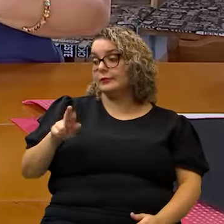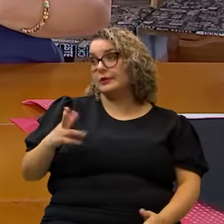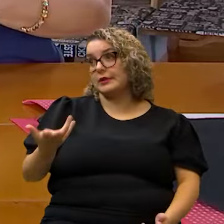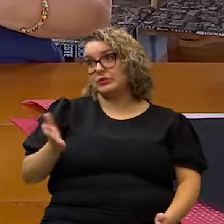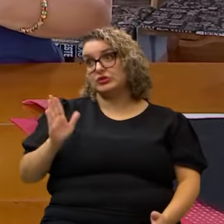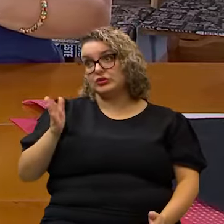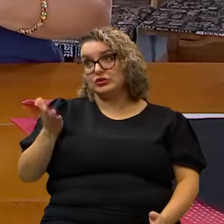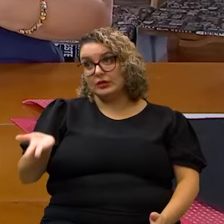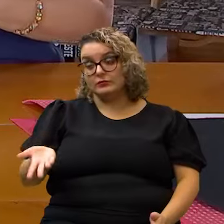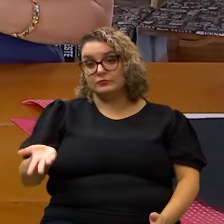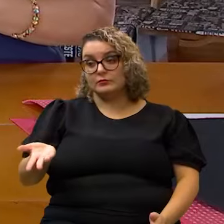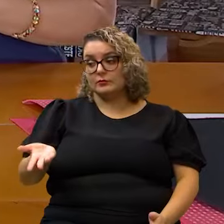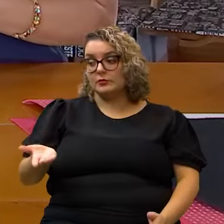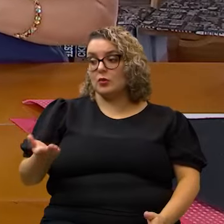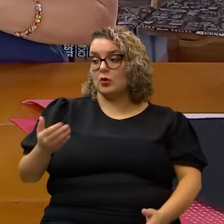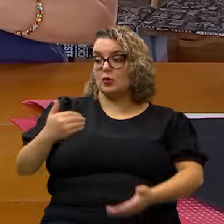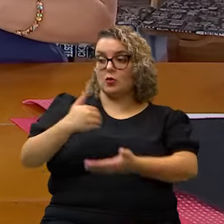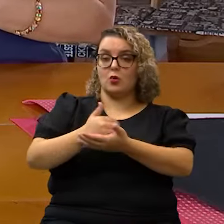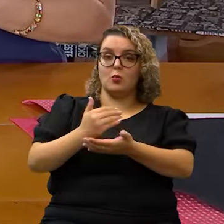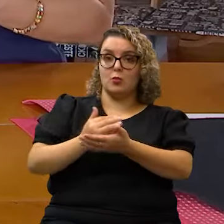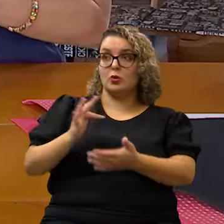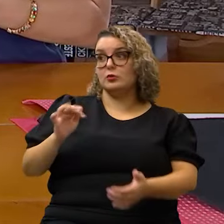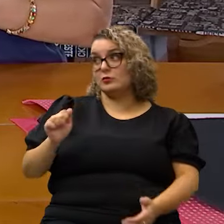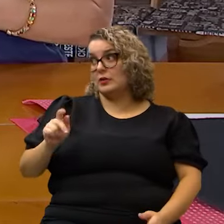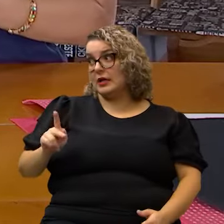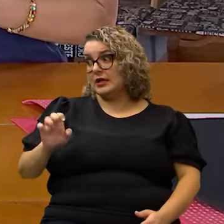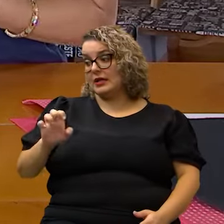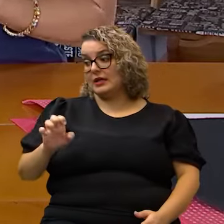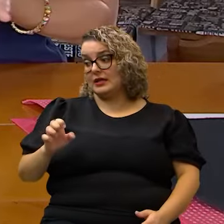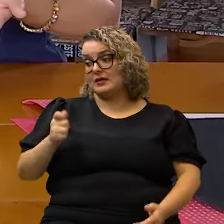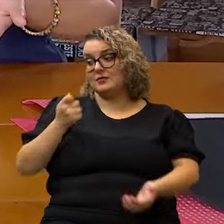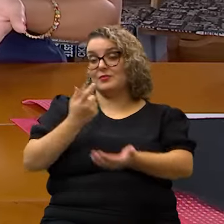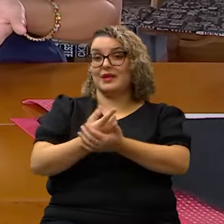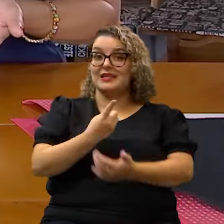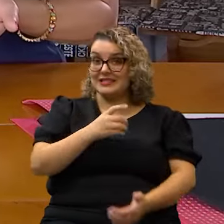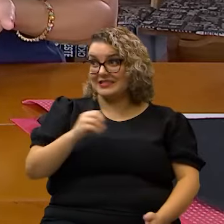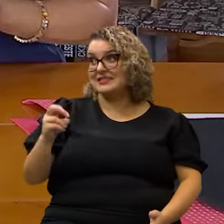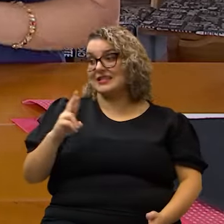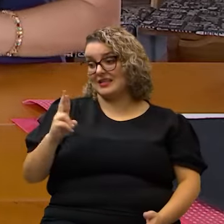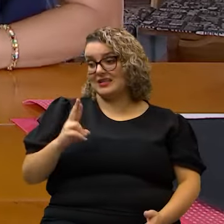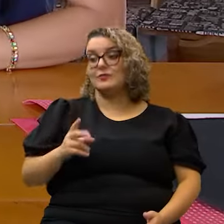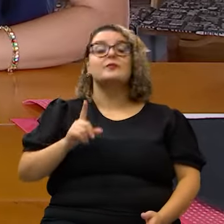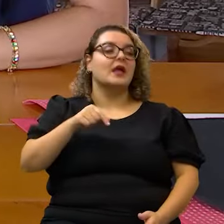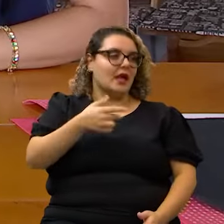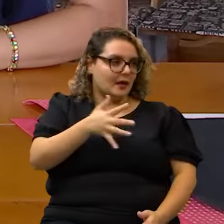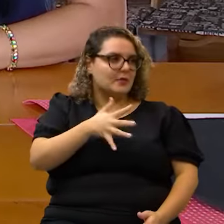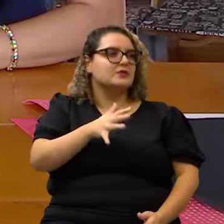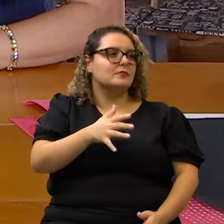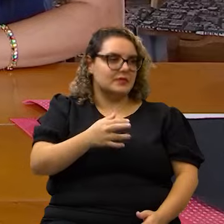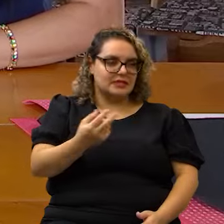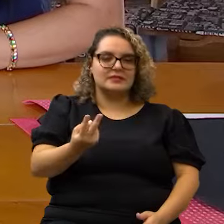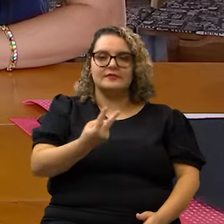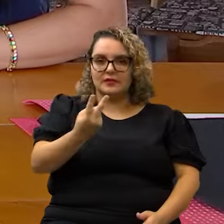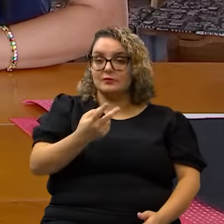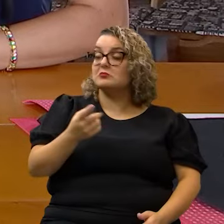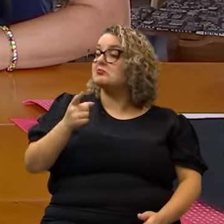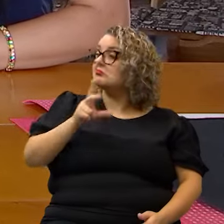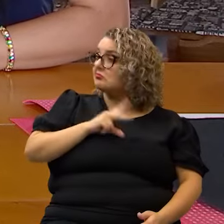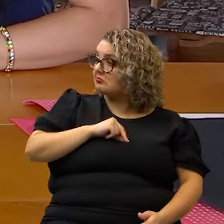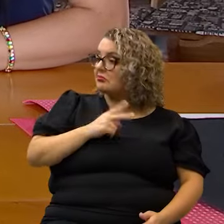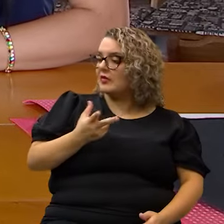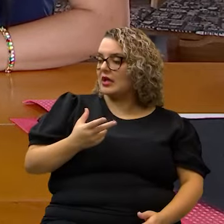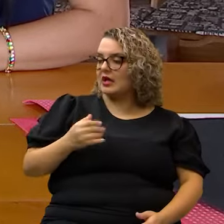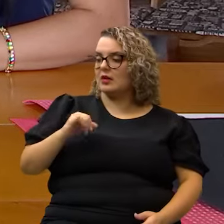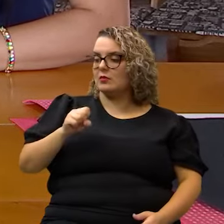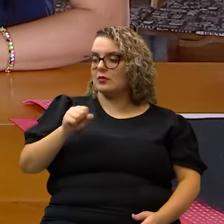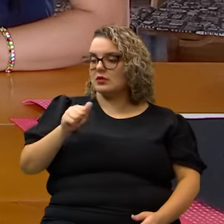cheguei a alugar até um bolo fake pro meu filho, eu cheguei a pagar R$100. Essa faixa mesmo. Olha! E aí a